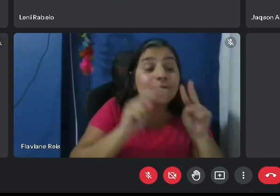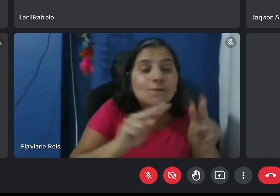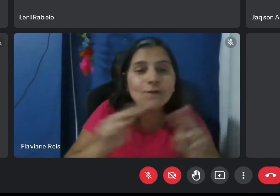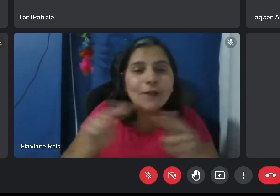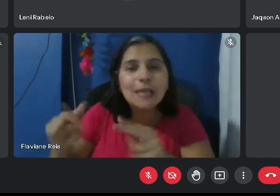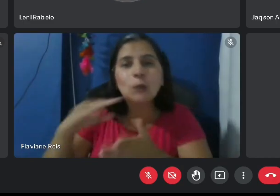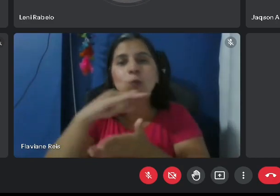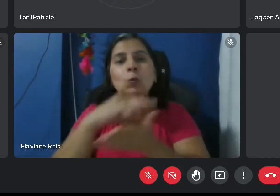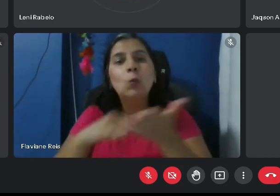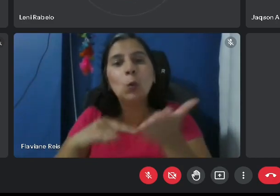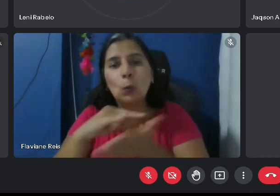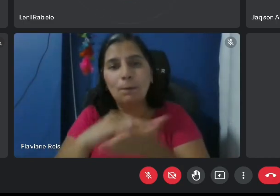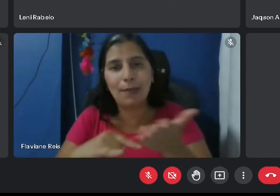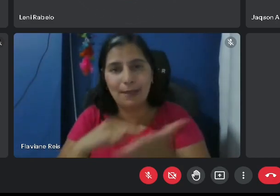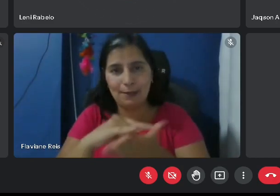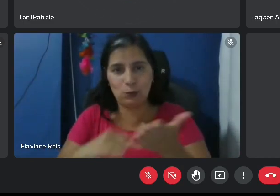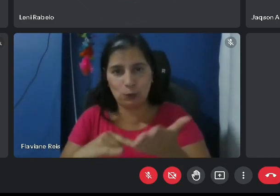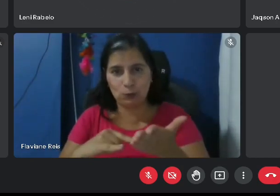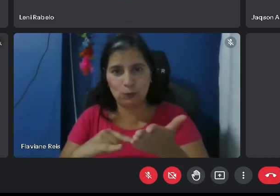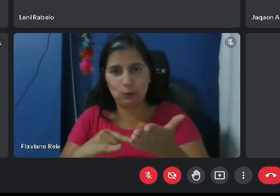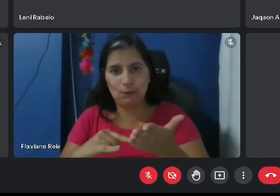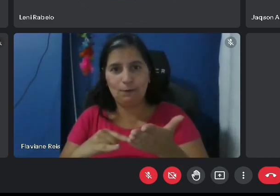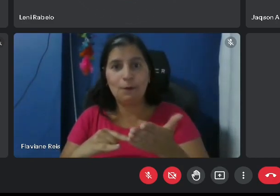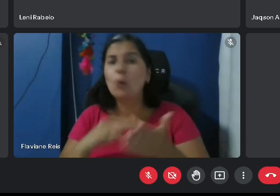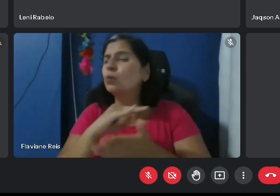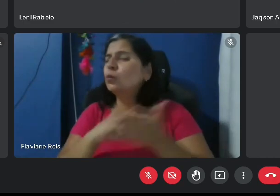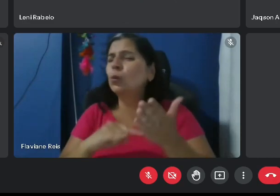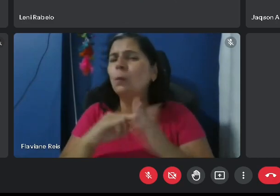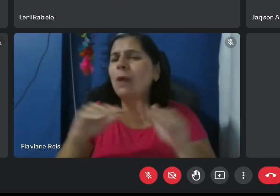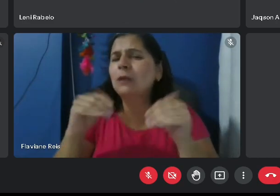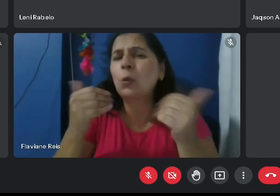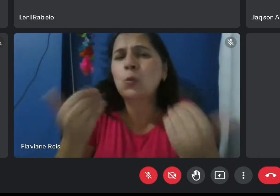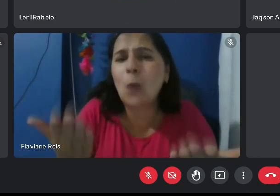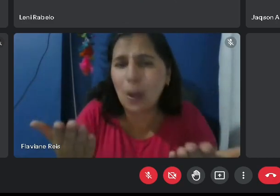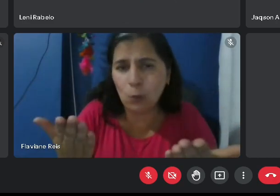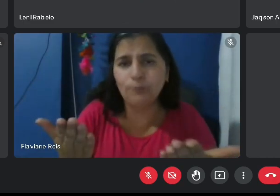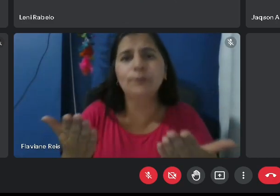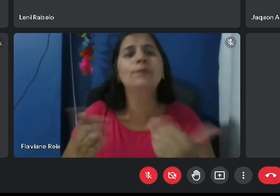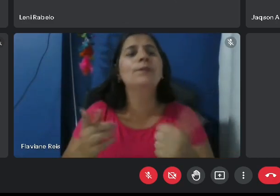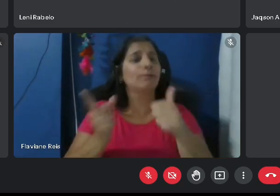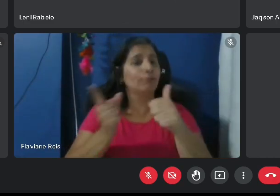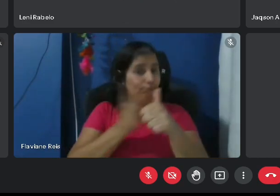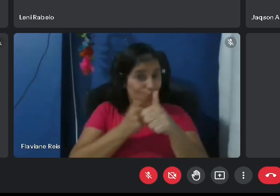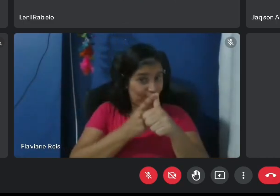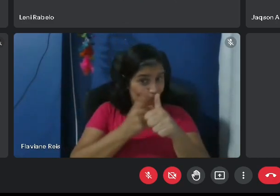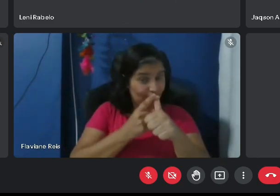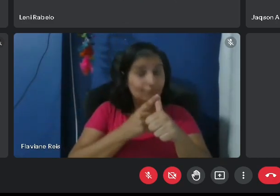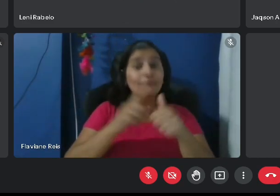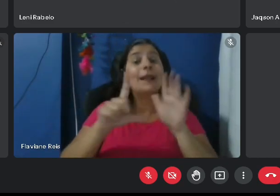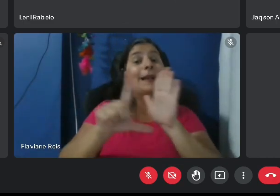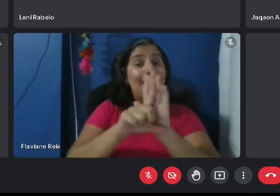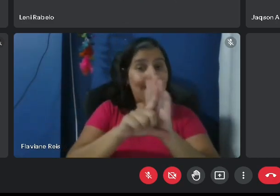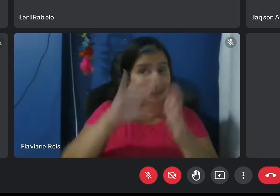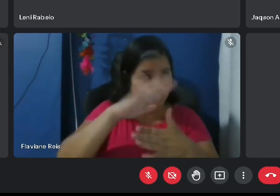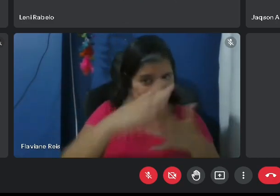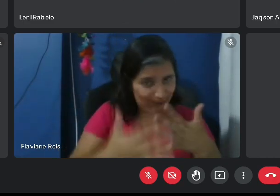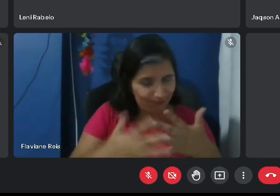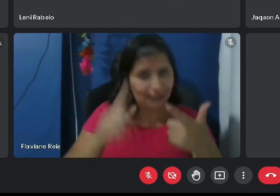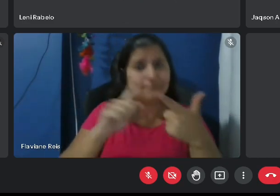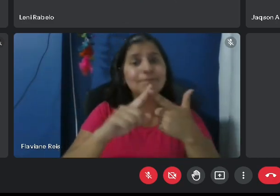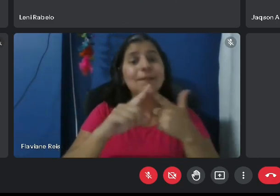o passado até agora, né, e consigam refletir nessas questões legais nesses documentos.